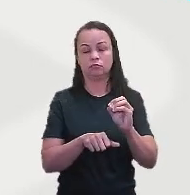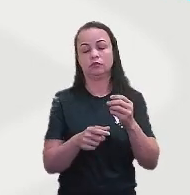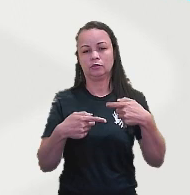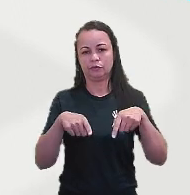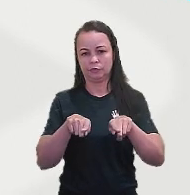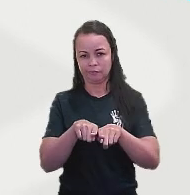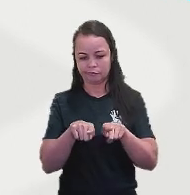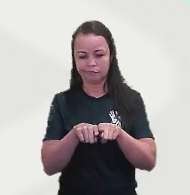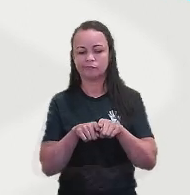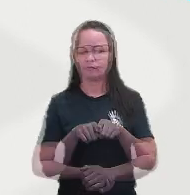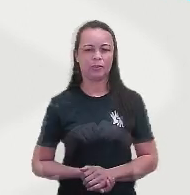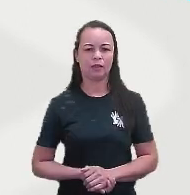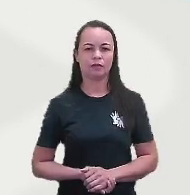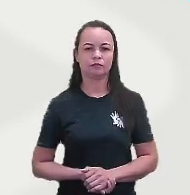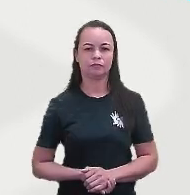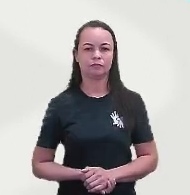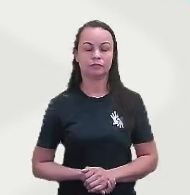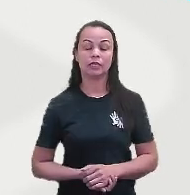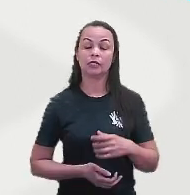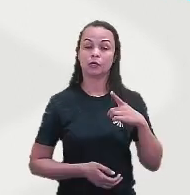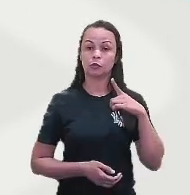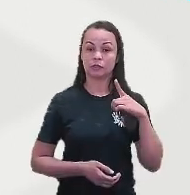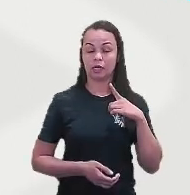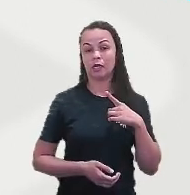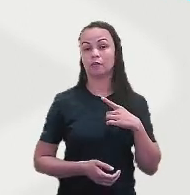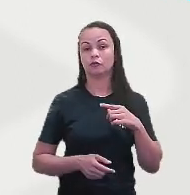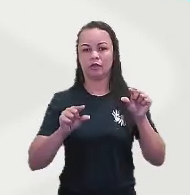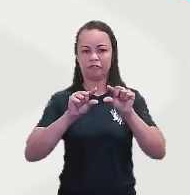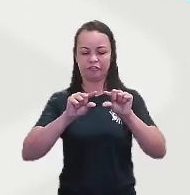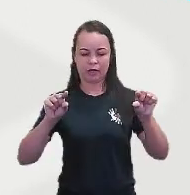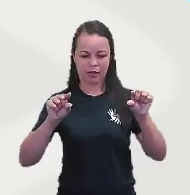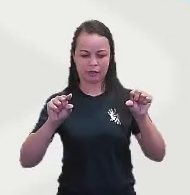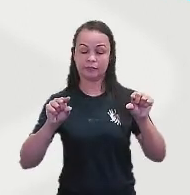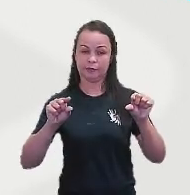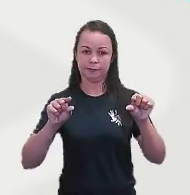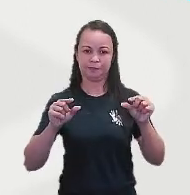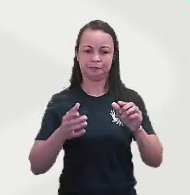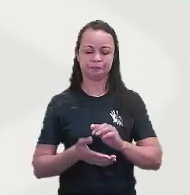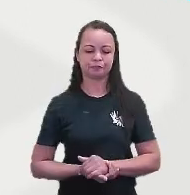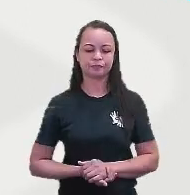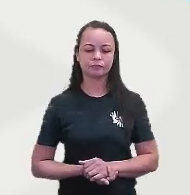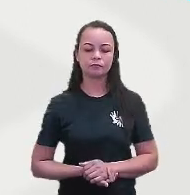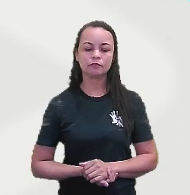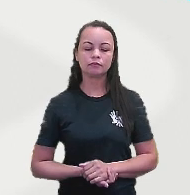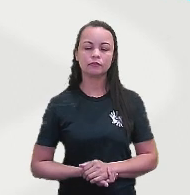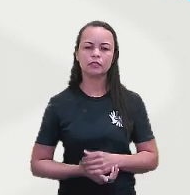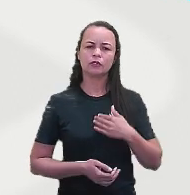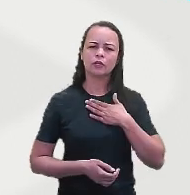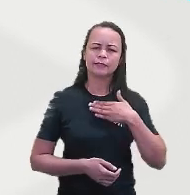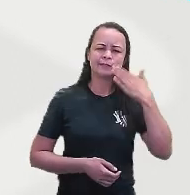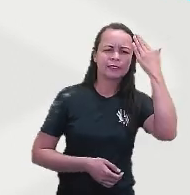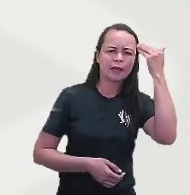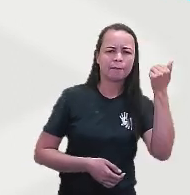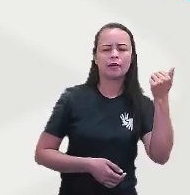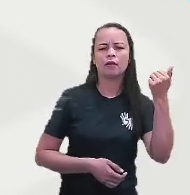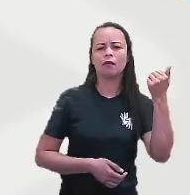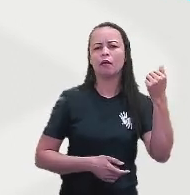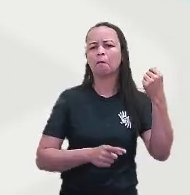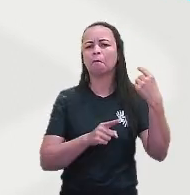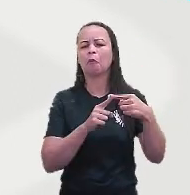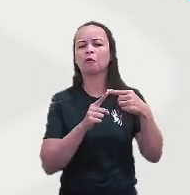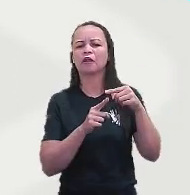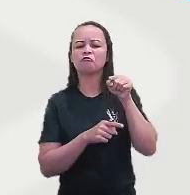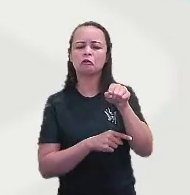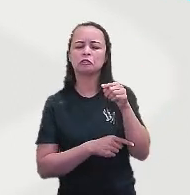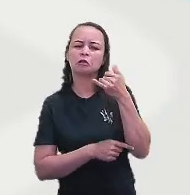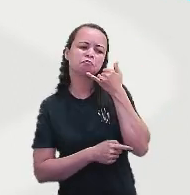alguns exemplos. Então, temos aqui, gente, a frase. A seguinte oração. Gostaria de saber o porquê de você não ter